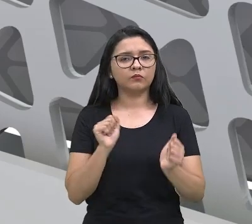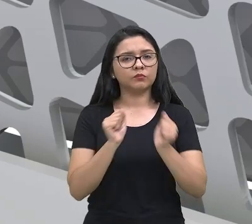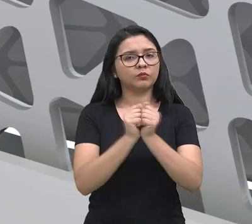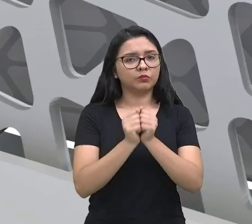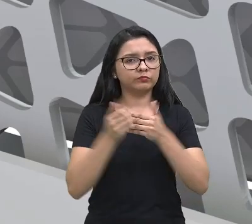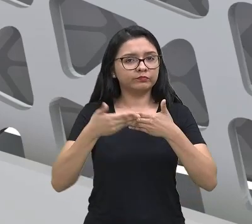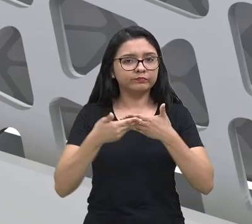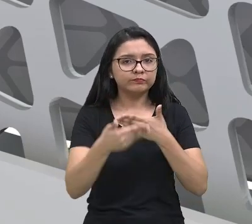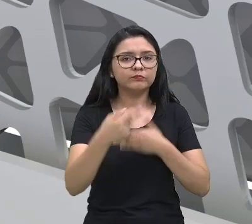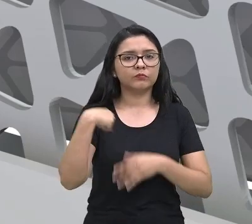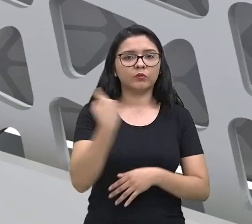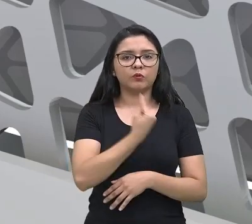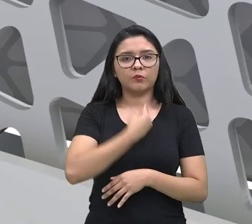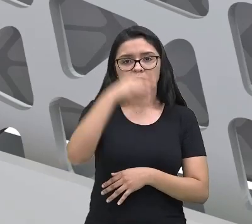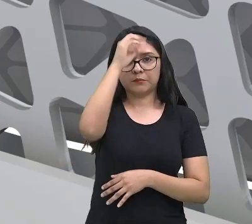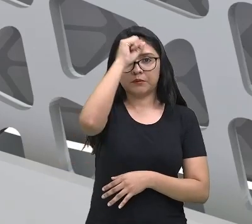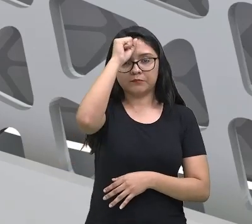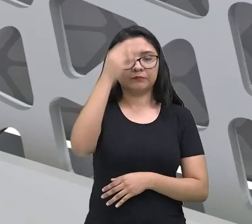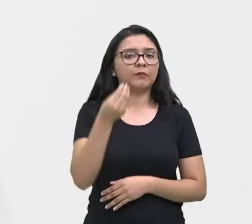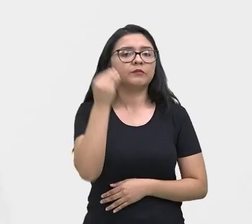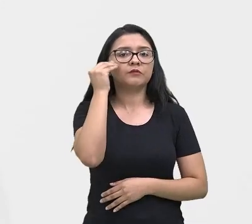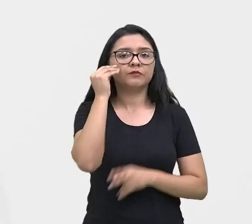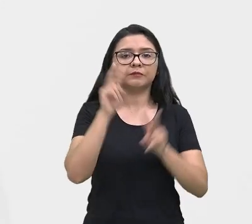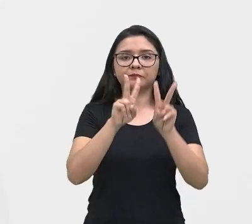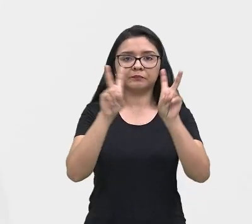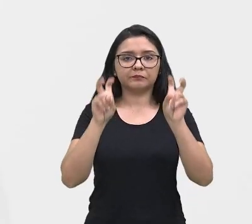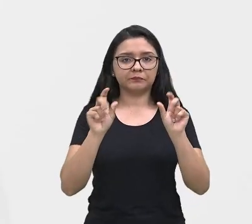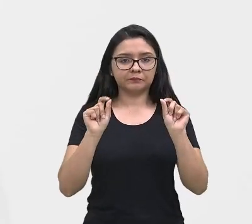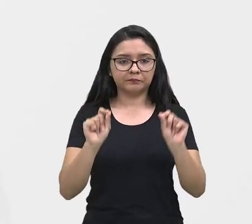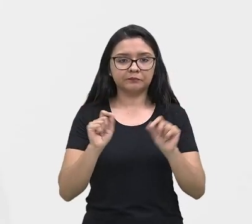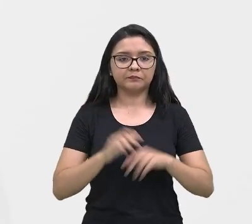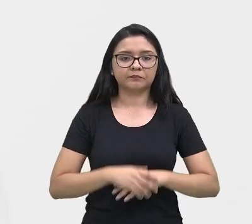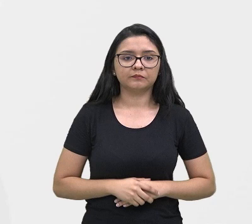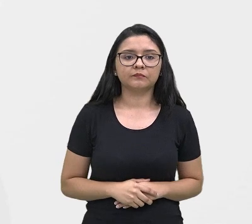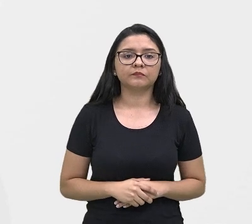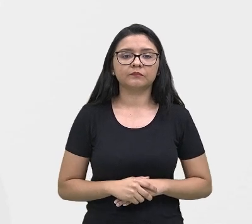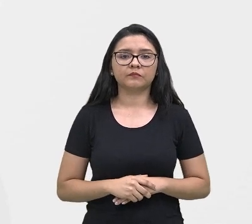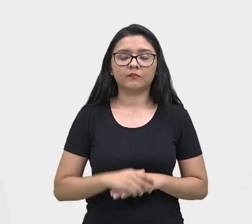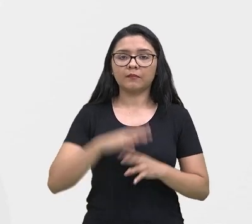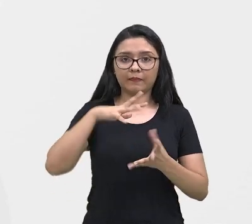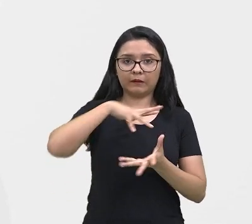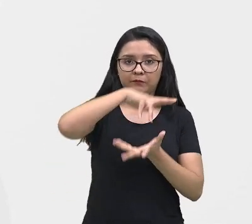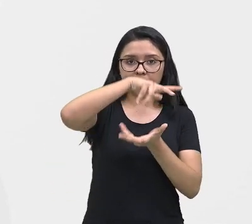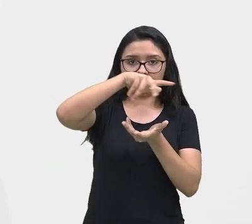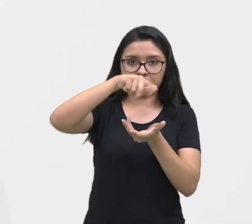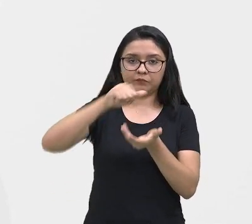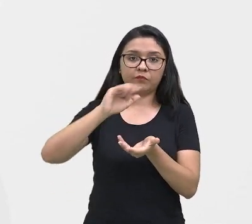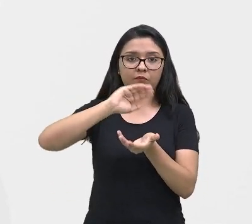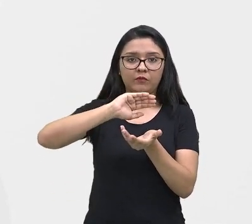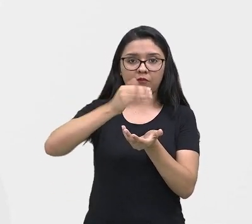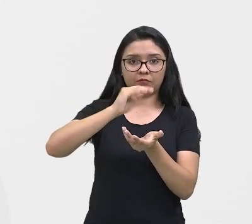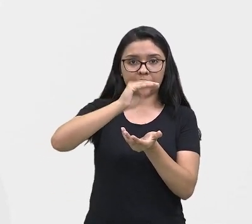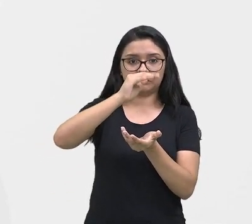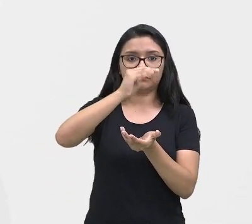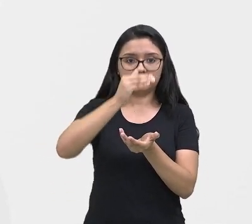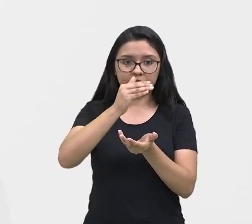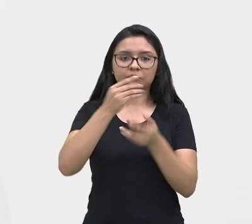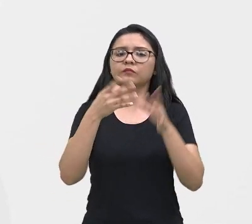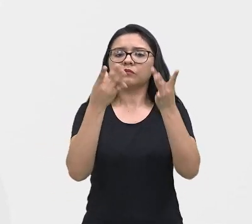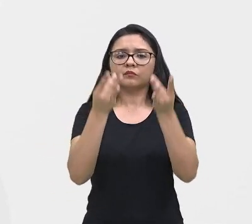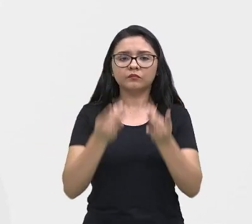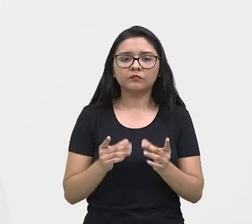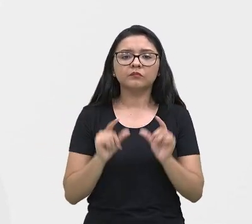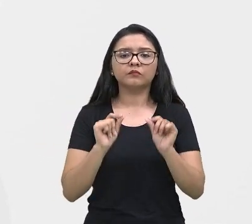gente aprender um pouquinho mais. Vamos dar uma olhada no nosso objeto de conhecimento. A gente vai falar sobre camada de ozônio e no nosso